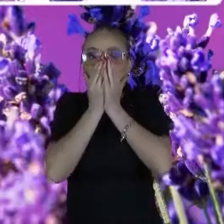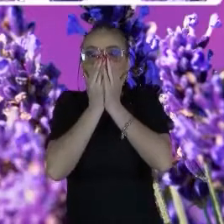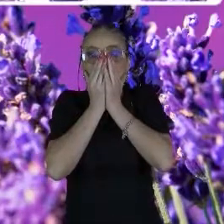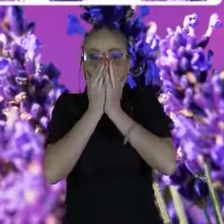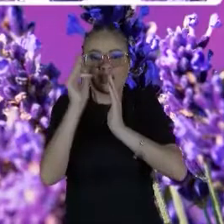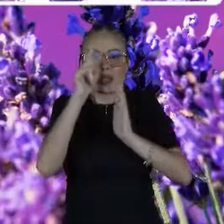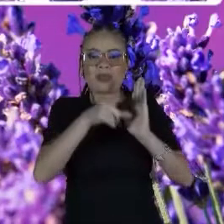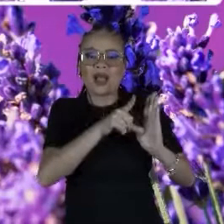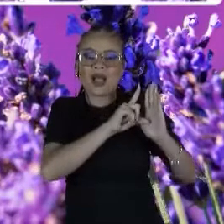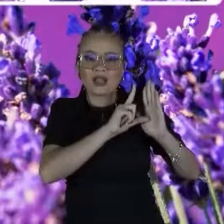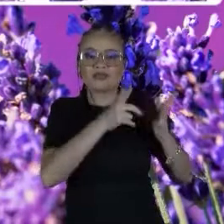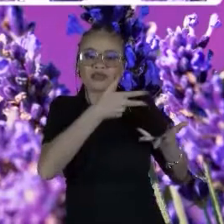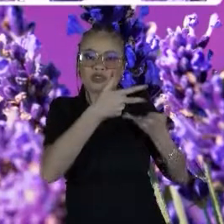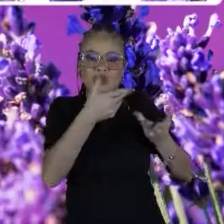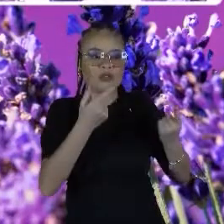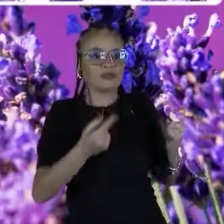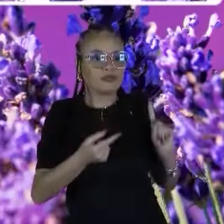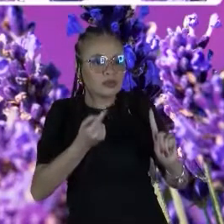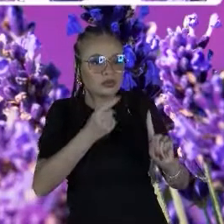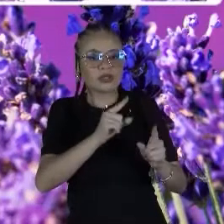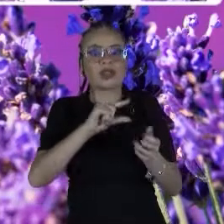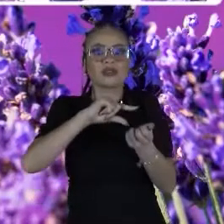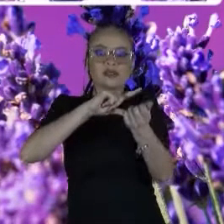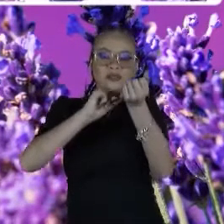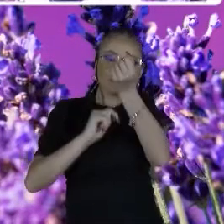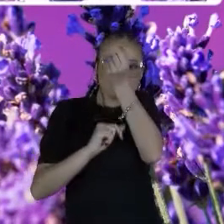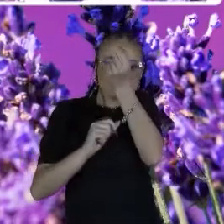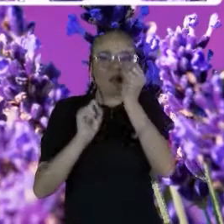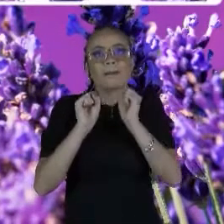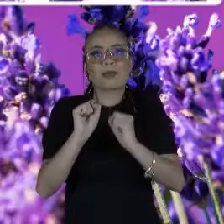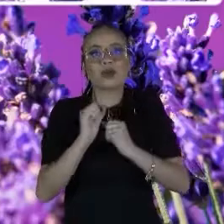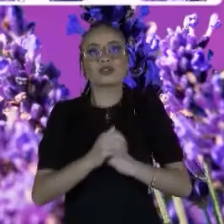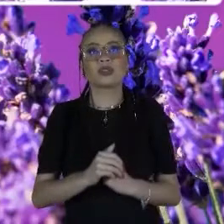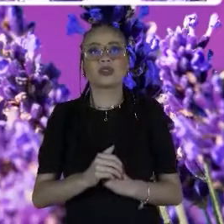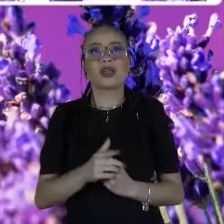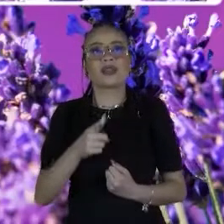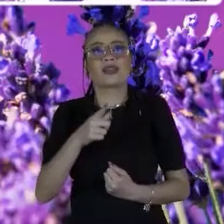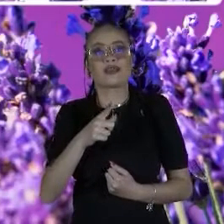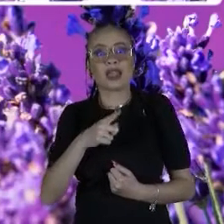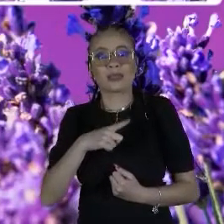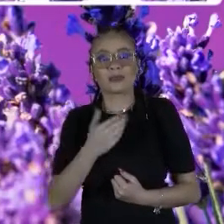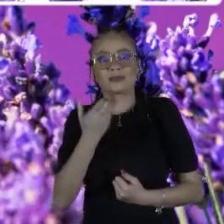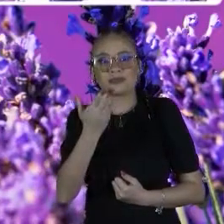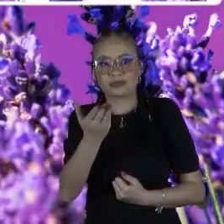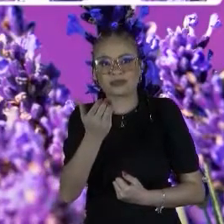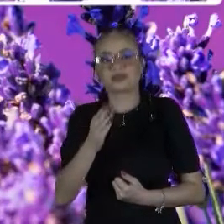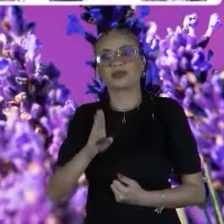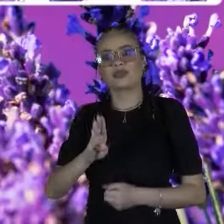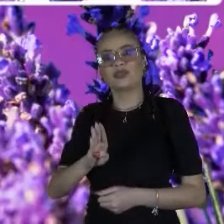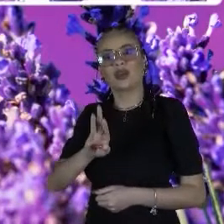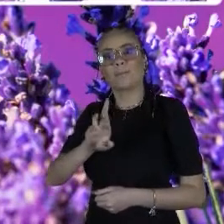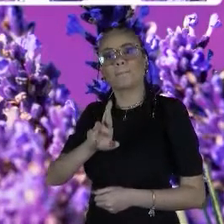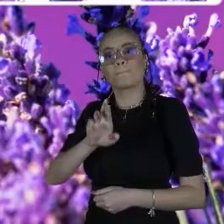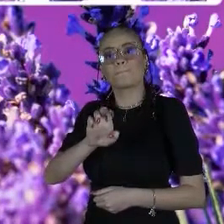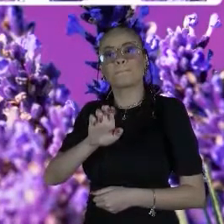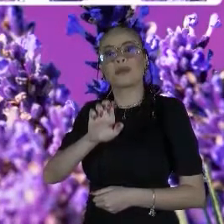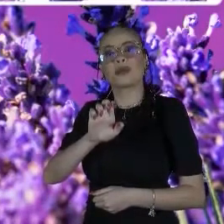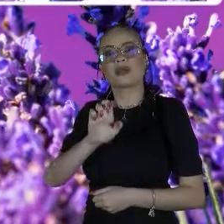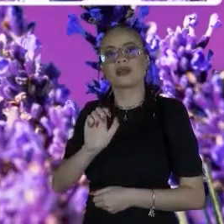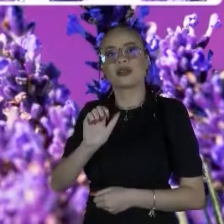fizemos agora a pouco pu-la entre os olhos que a gente se destaca que eu gosto muito de falar a gente tem o bruxo que é um óleo